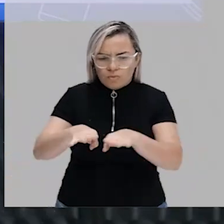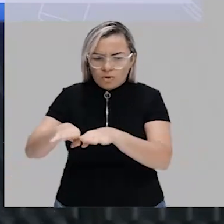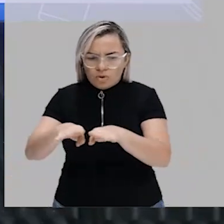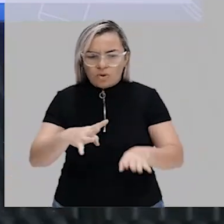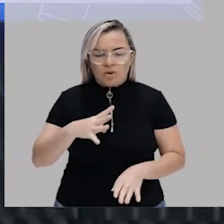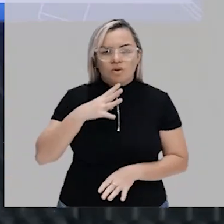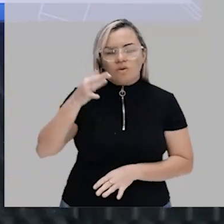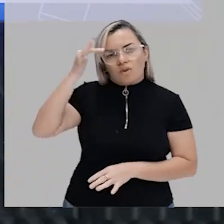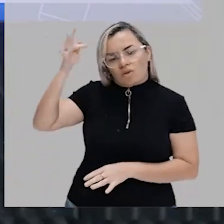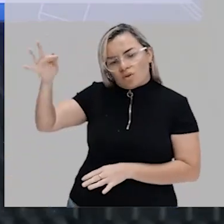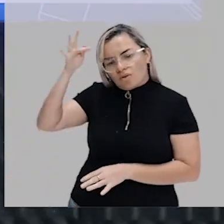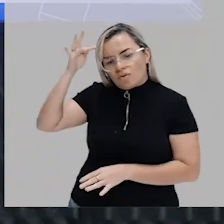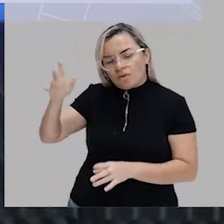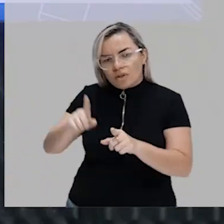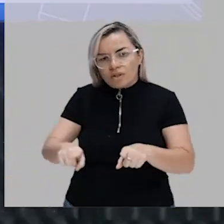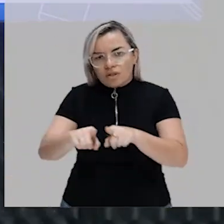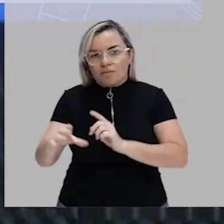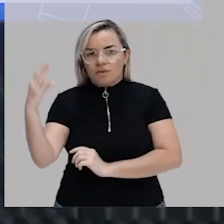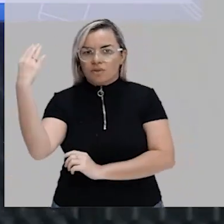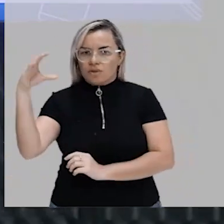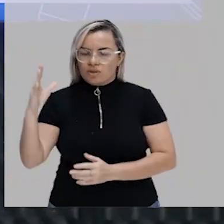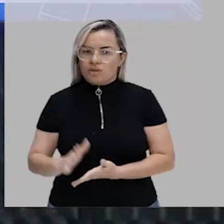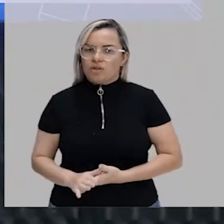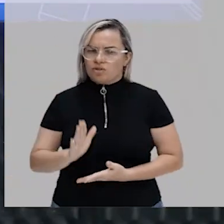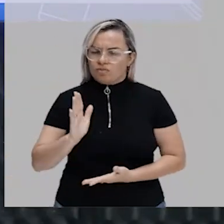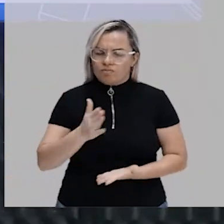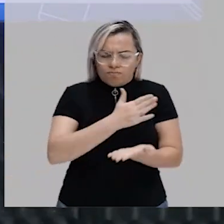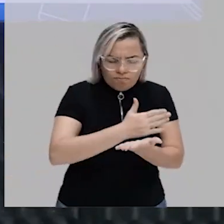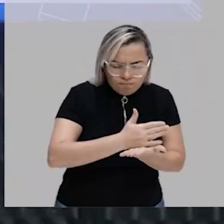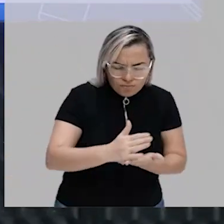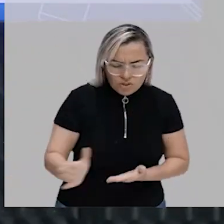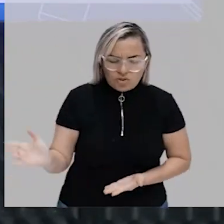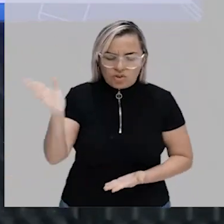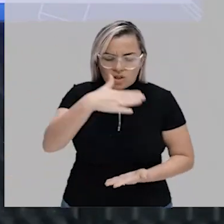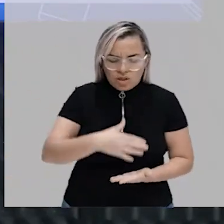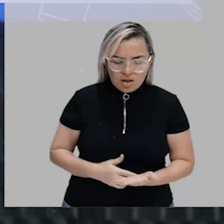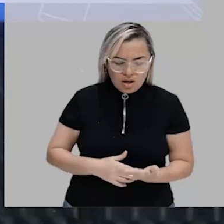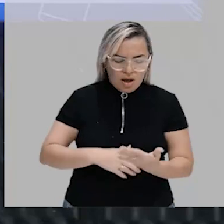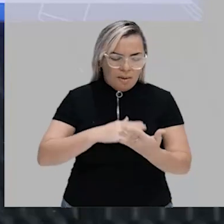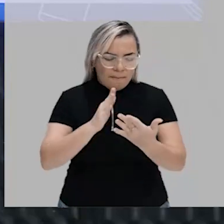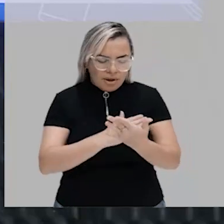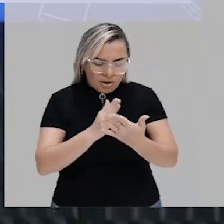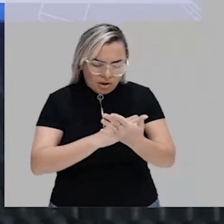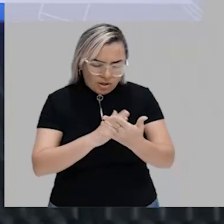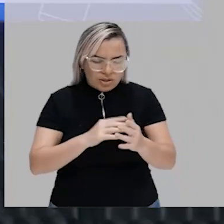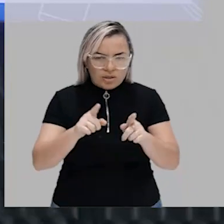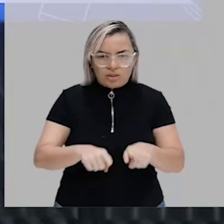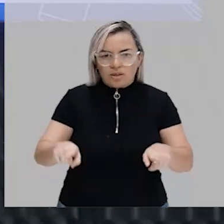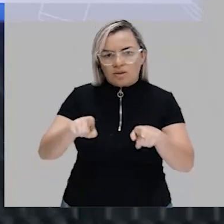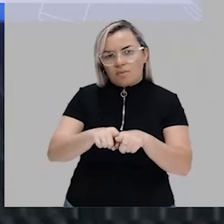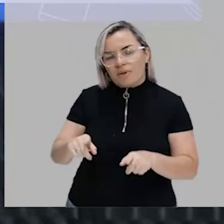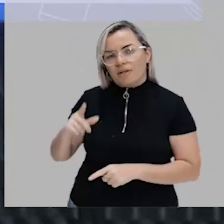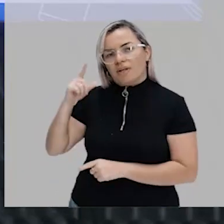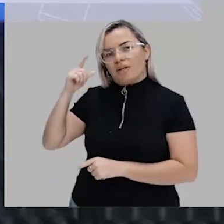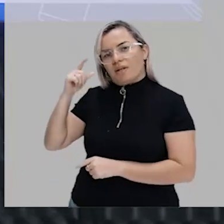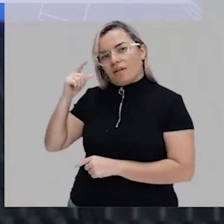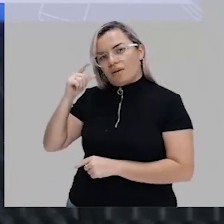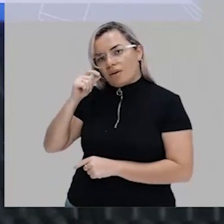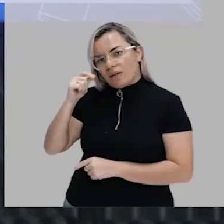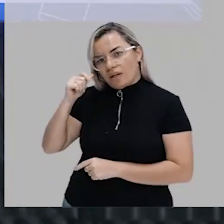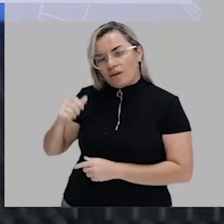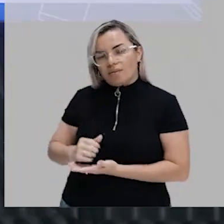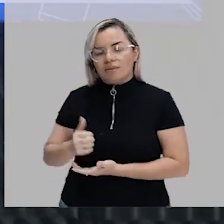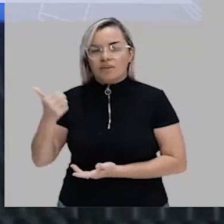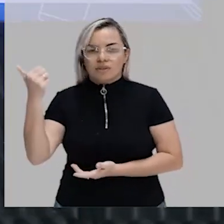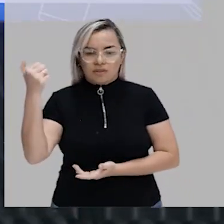ciência. Vamos então começar? Já pegou aí o caderno, já pegou caneta, já pegou lápis para anotar as dicas que eu vou te passar nessa